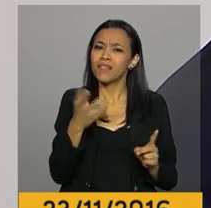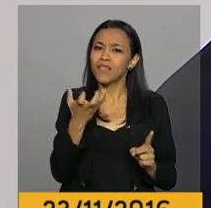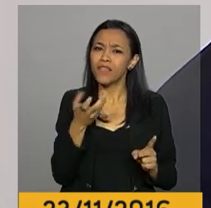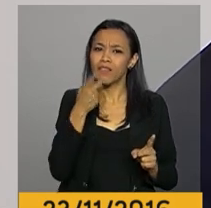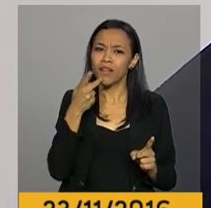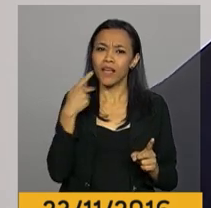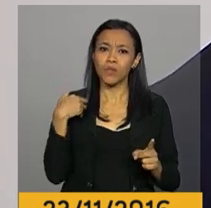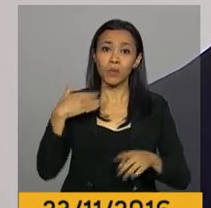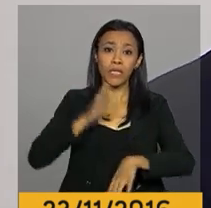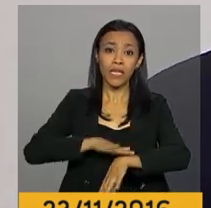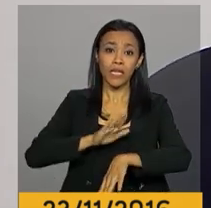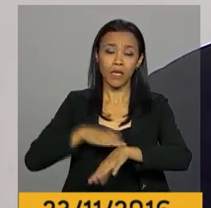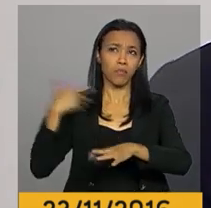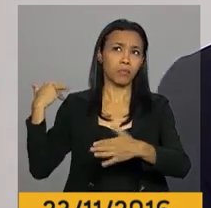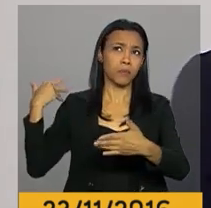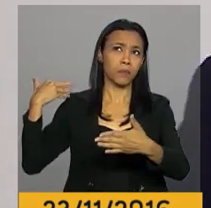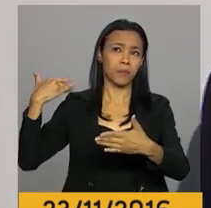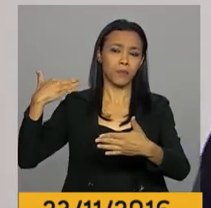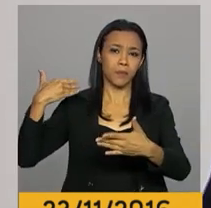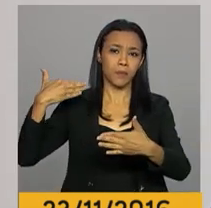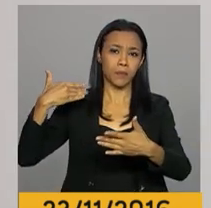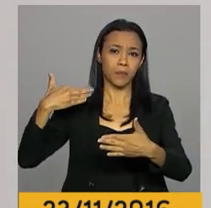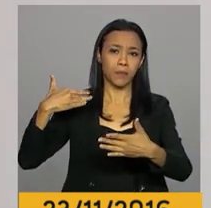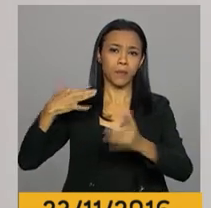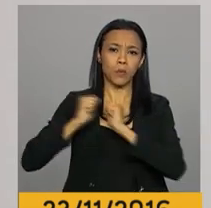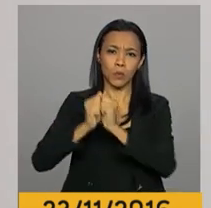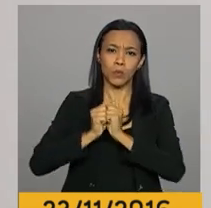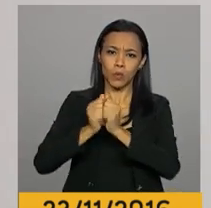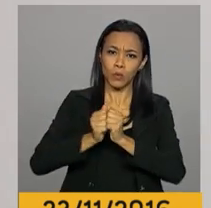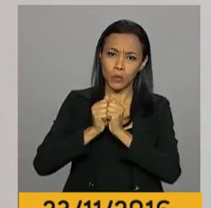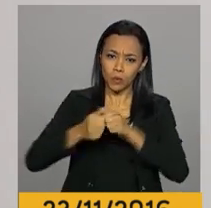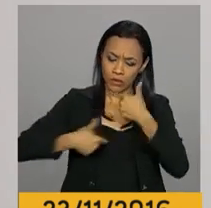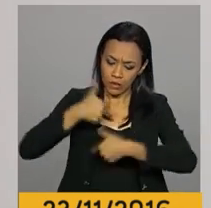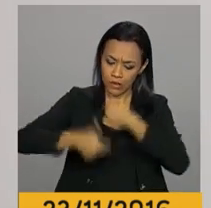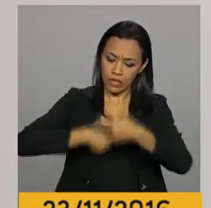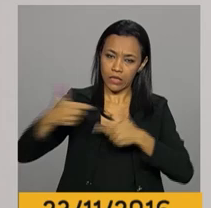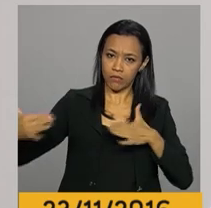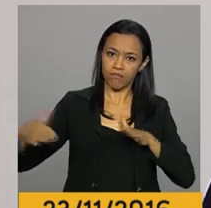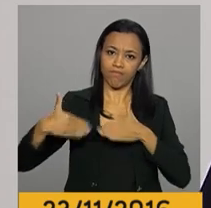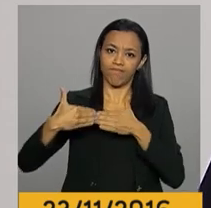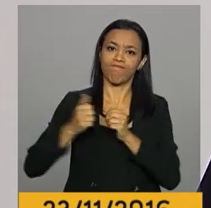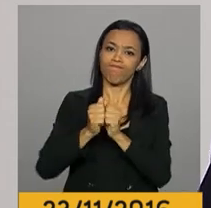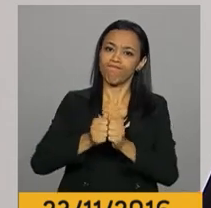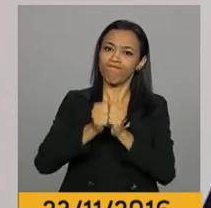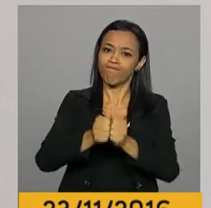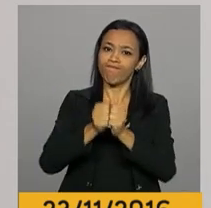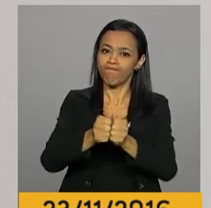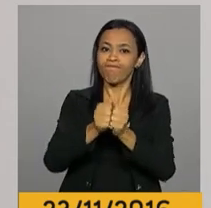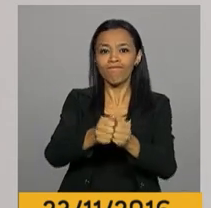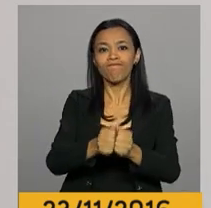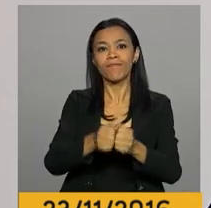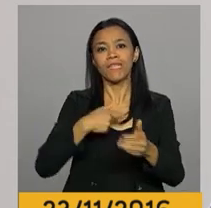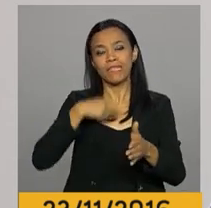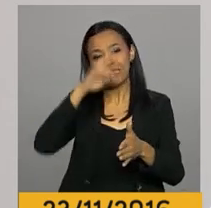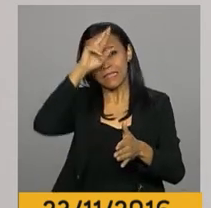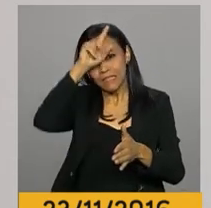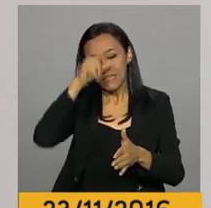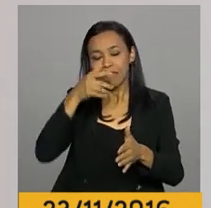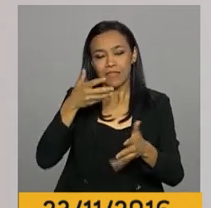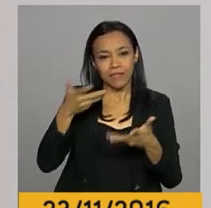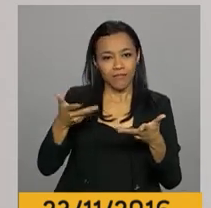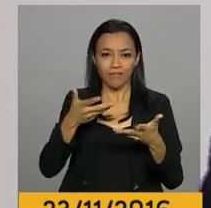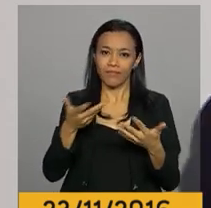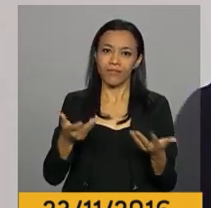de atuação política que teve em todos esses anos eu devo